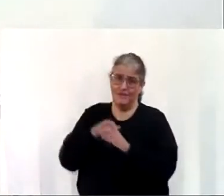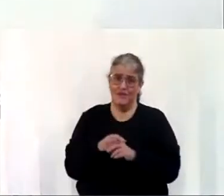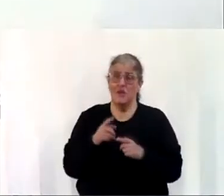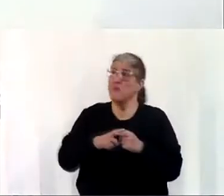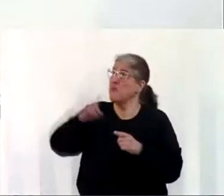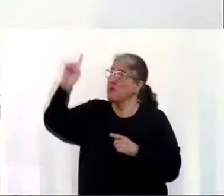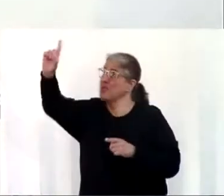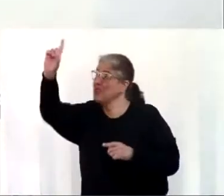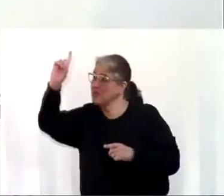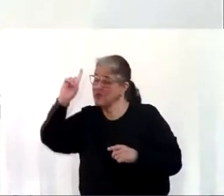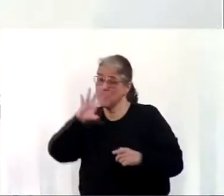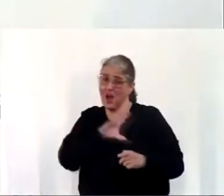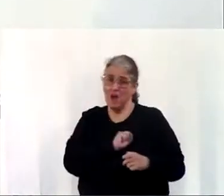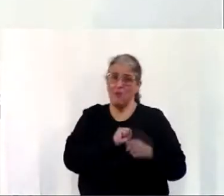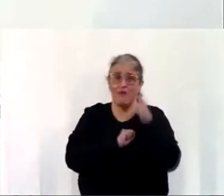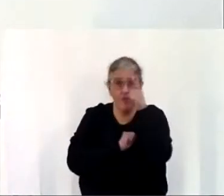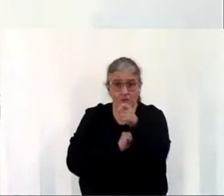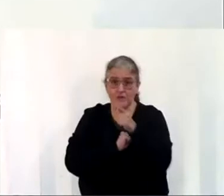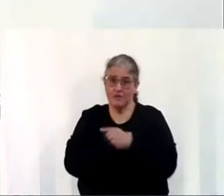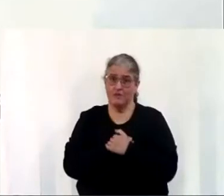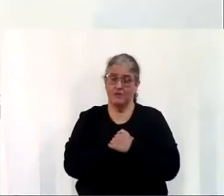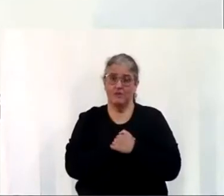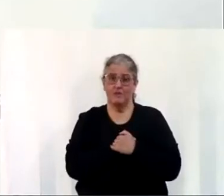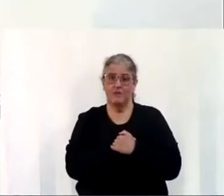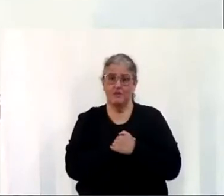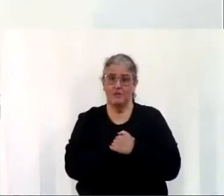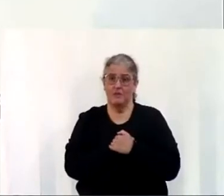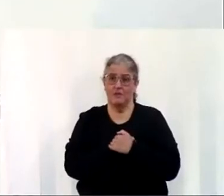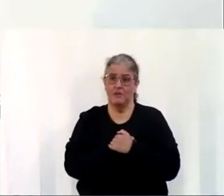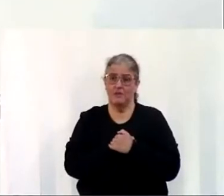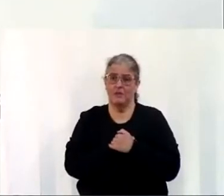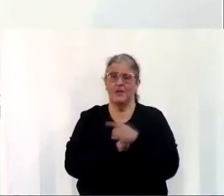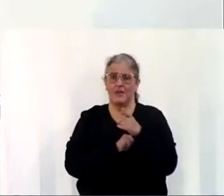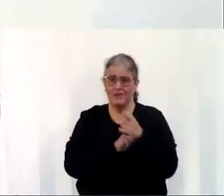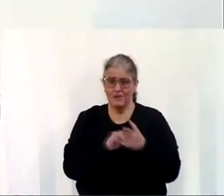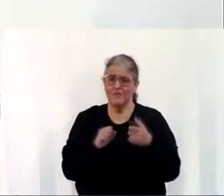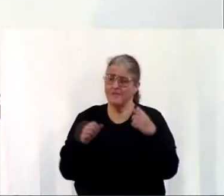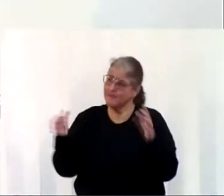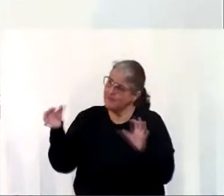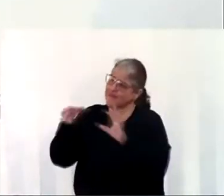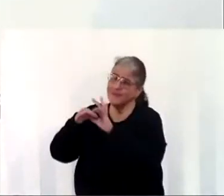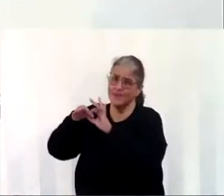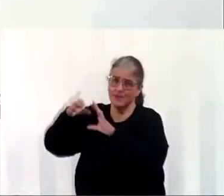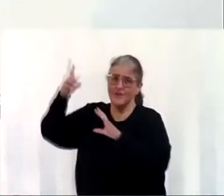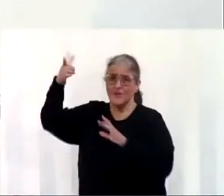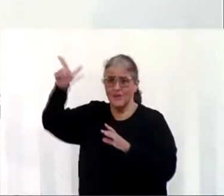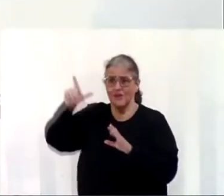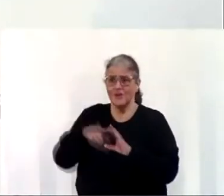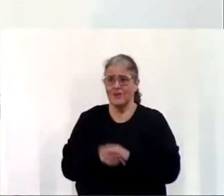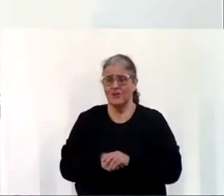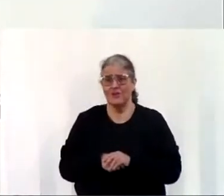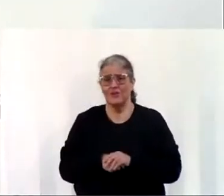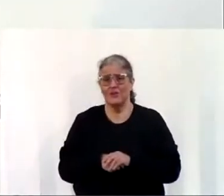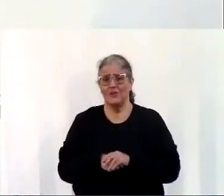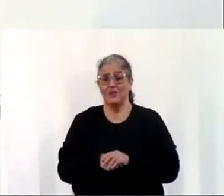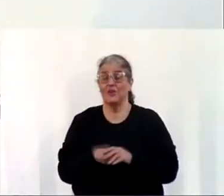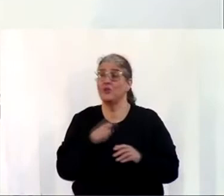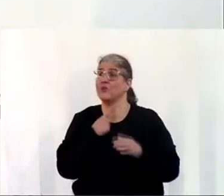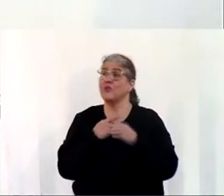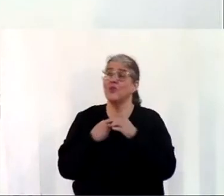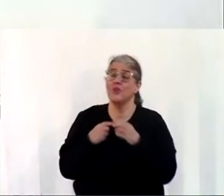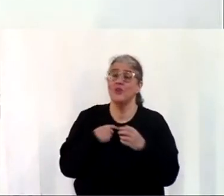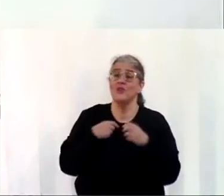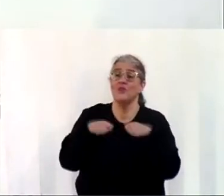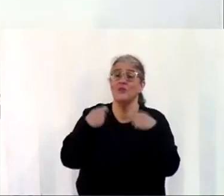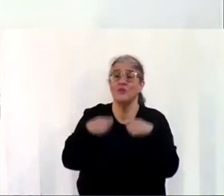Deus lhe ama. Esse é o nosso voto. Nosso voto é que nós possamos comemorar 97 anos